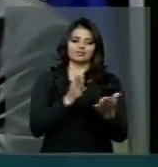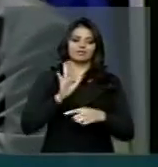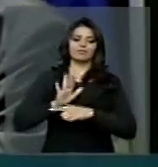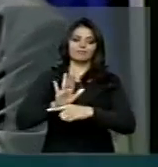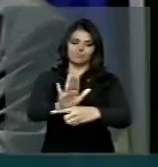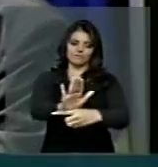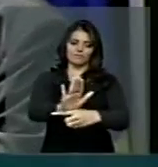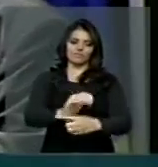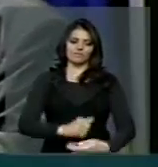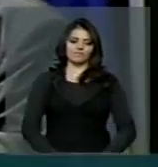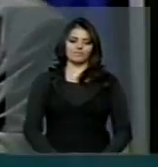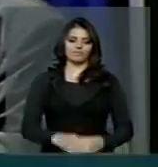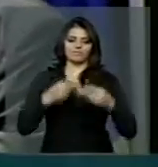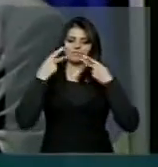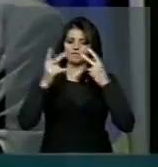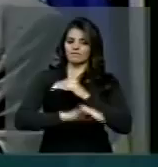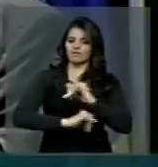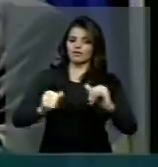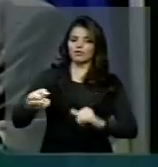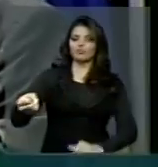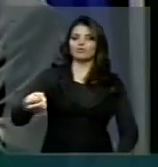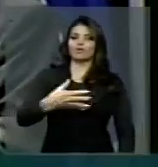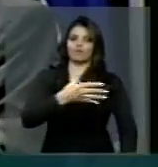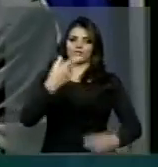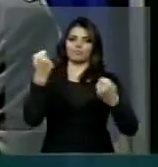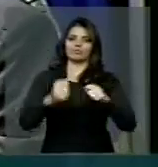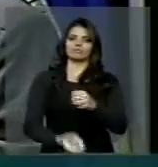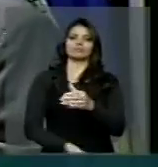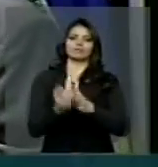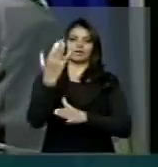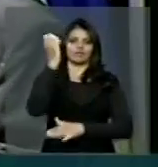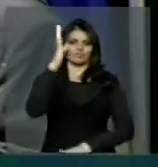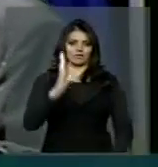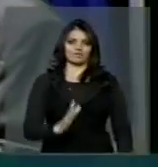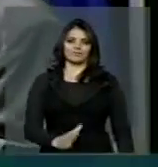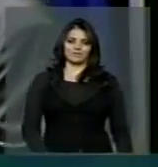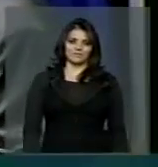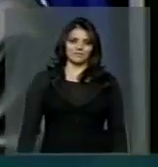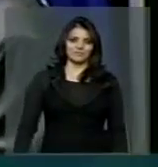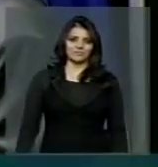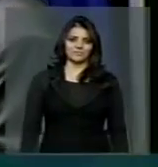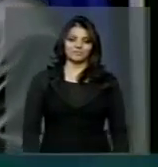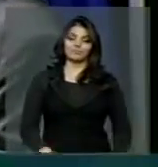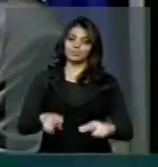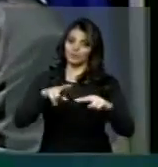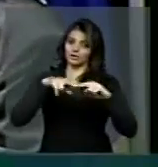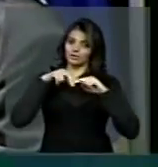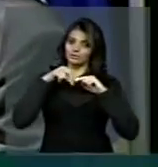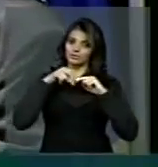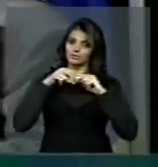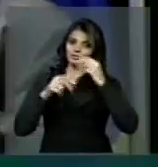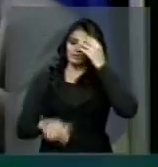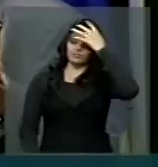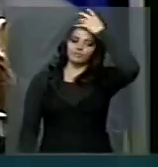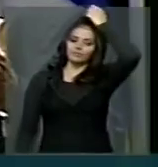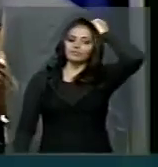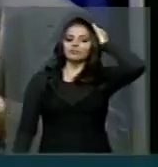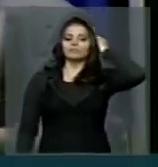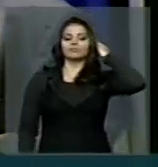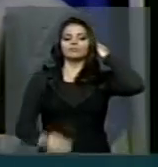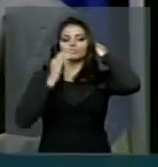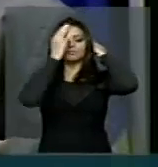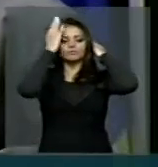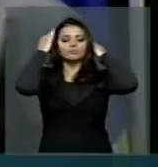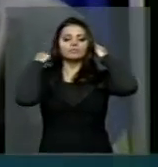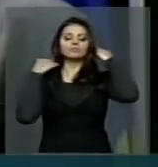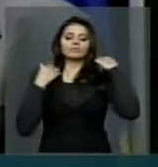contribuição para dizer que o novo precisa ser construído no país. E por isso é que, depois